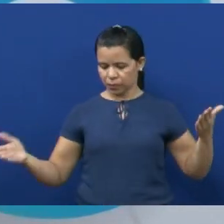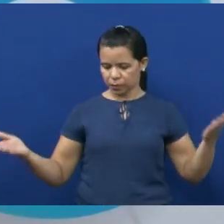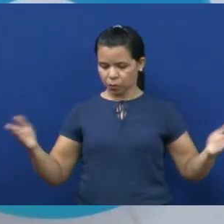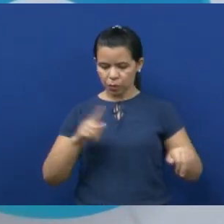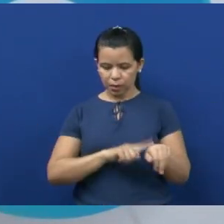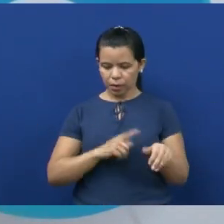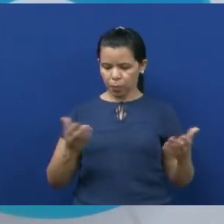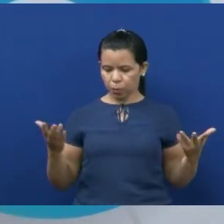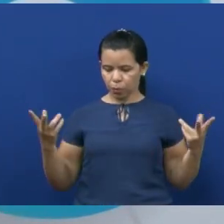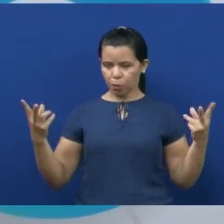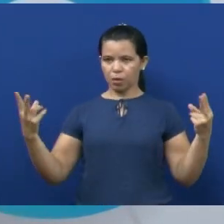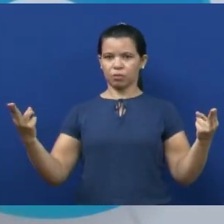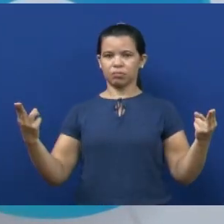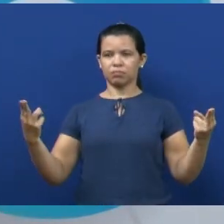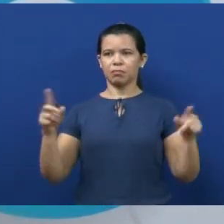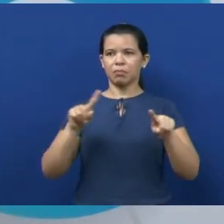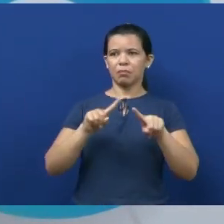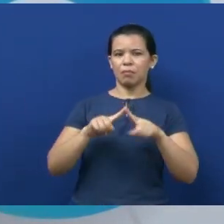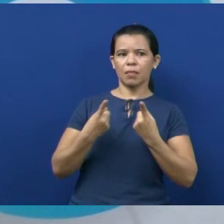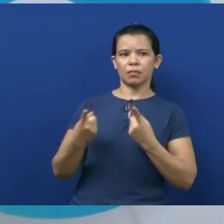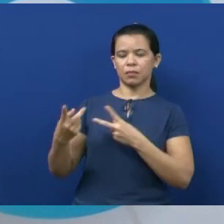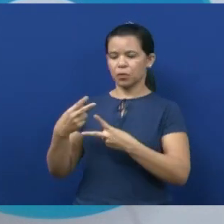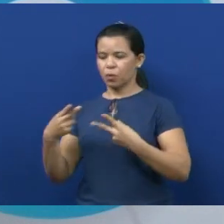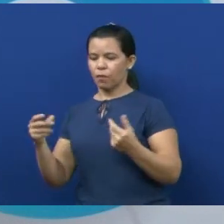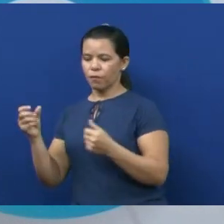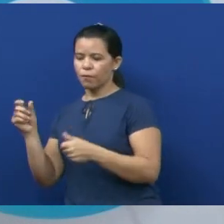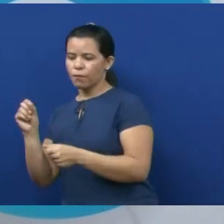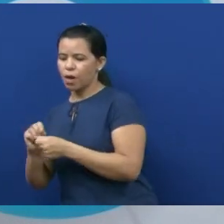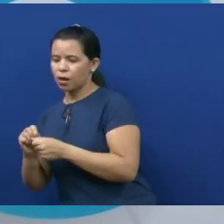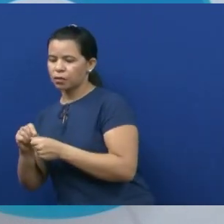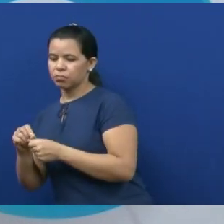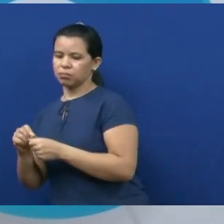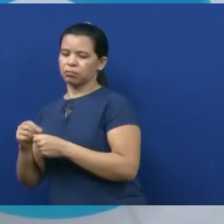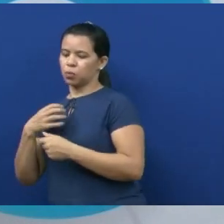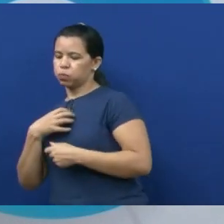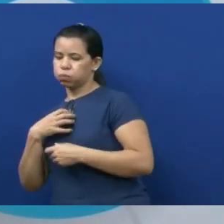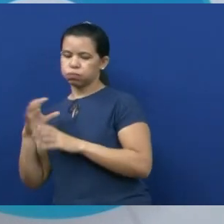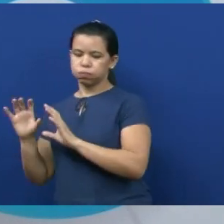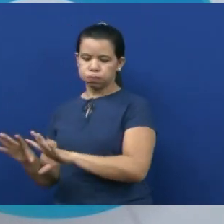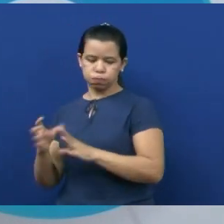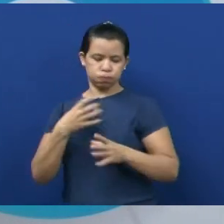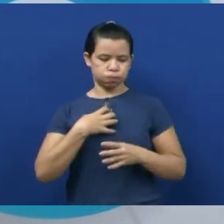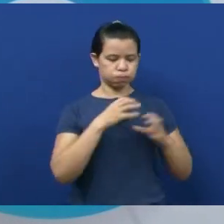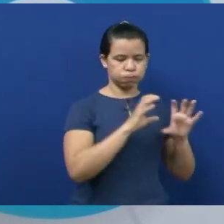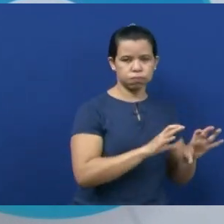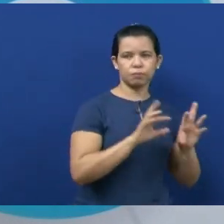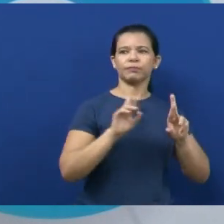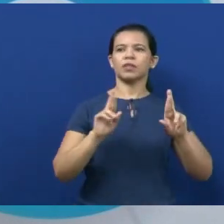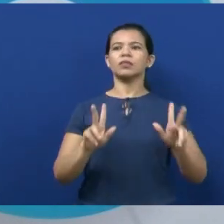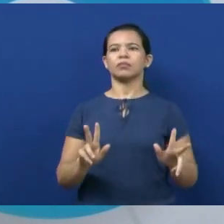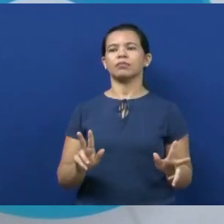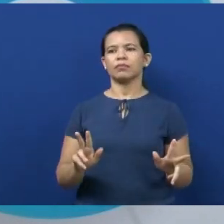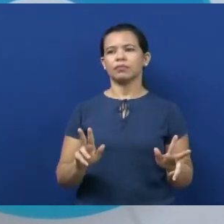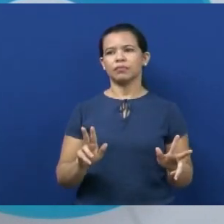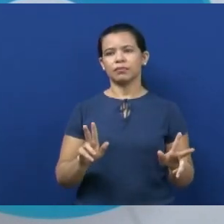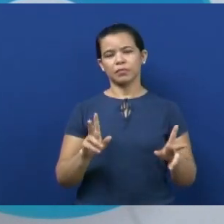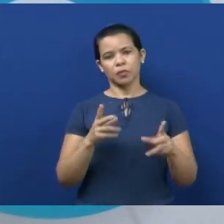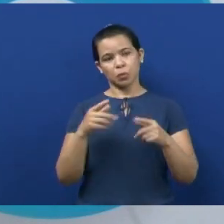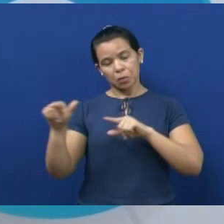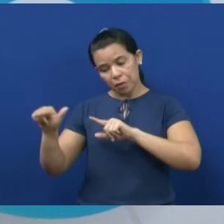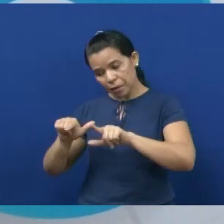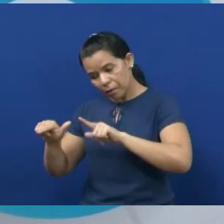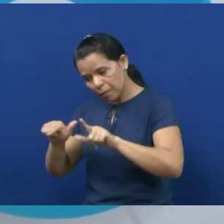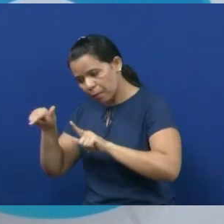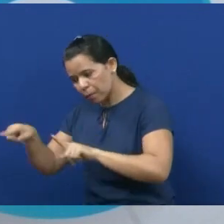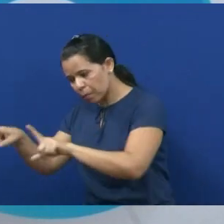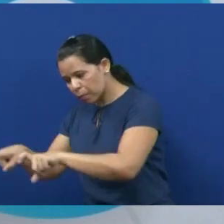as ações que essas pessoas, os sujeitos produzem são diferentes, né? As atividades desenvolvidas no campo é um